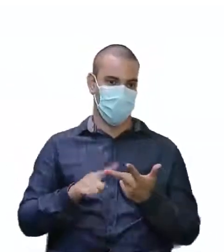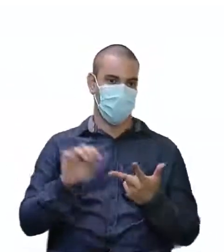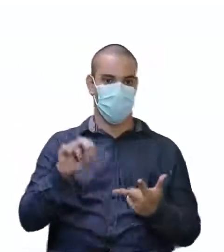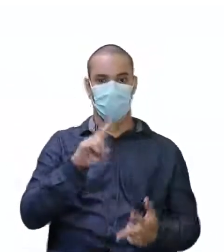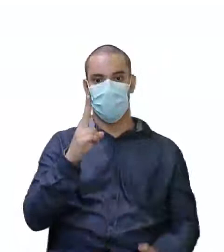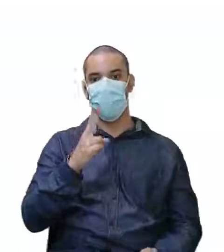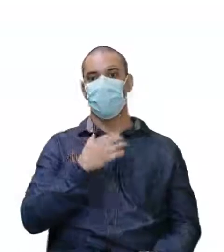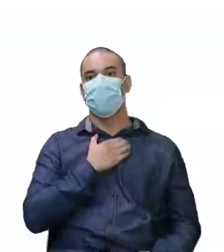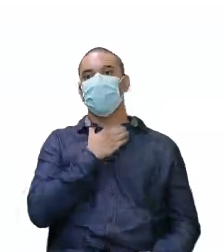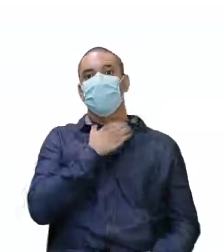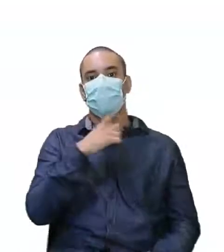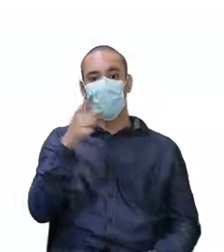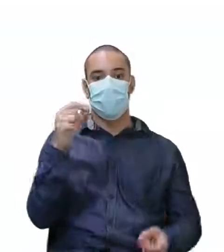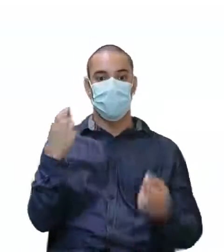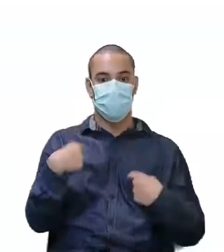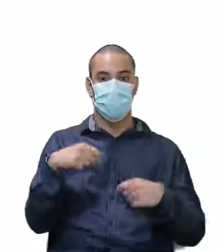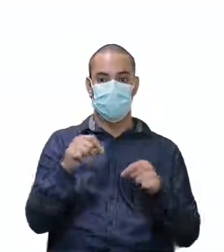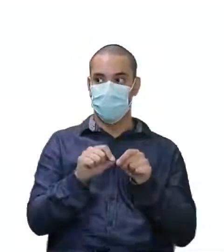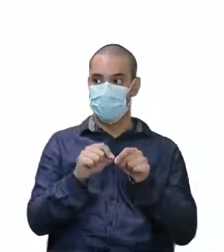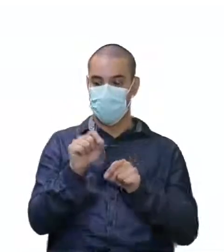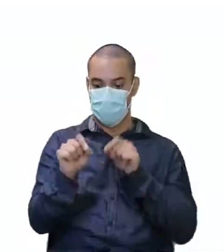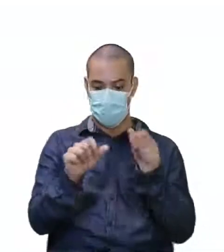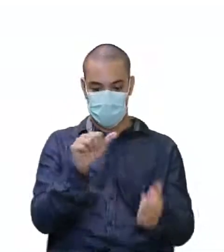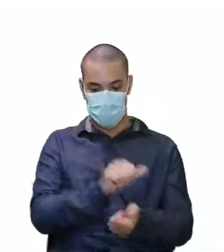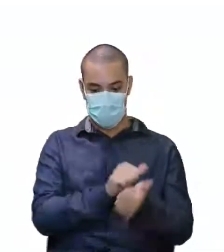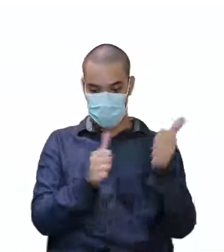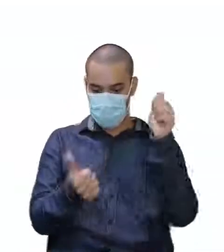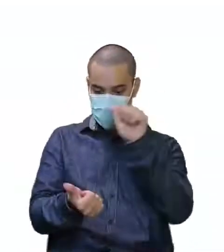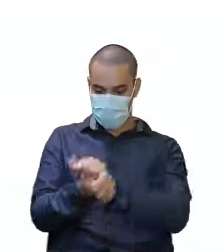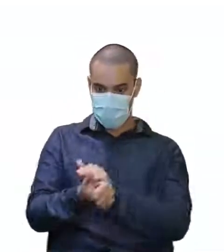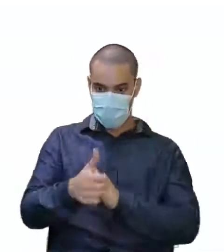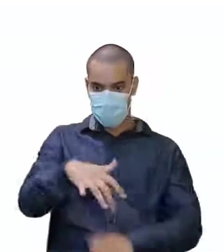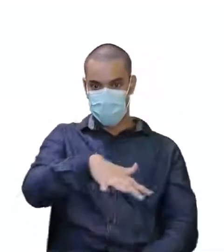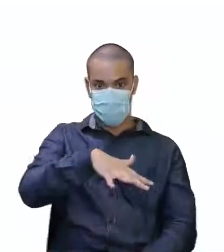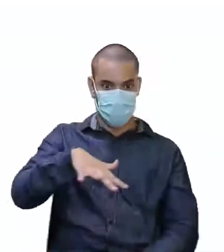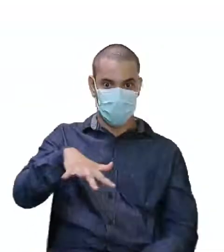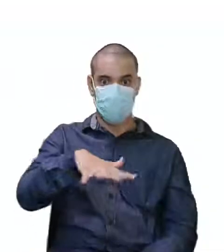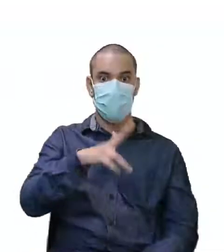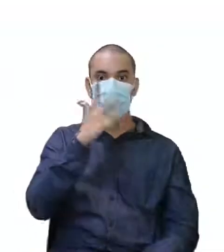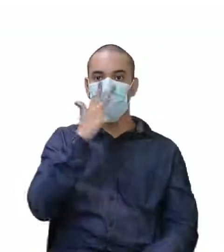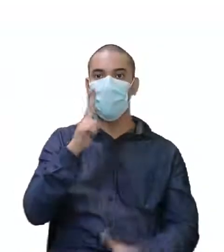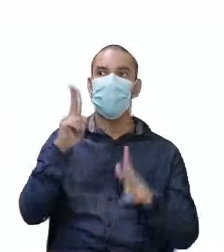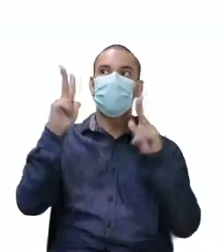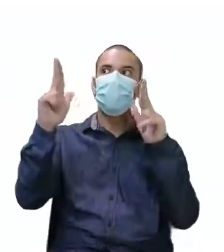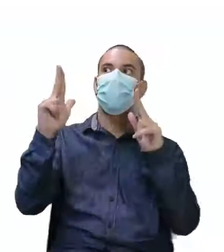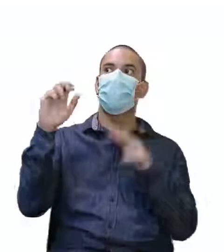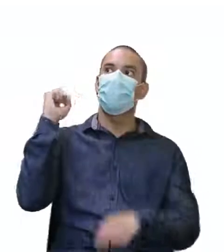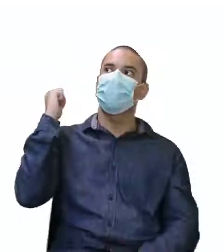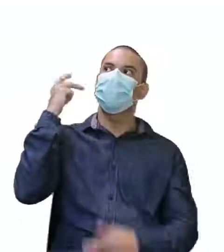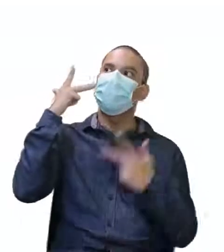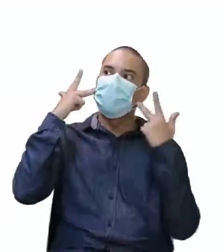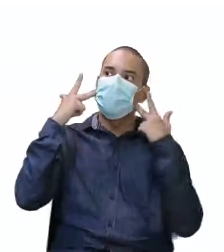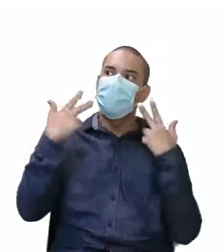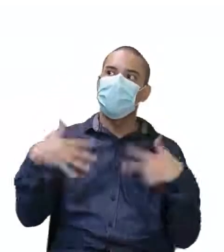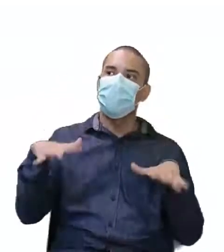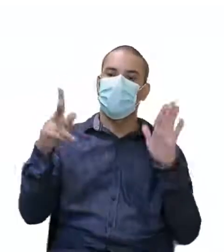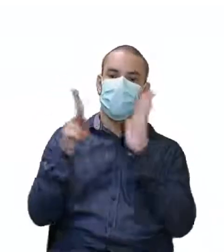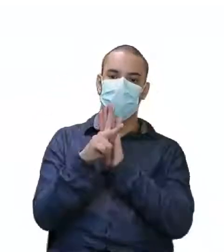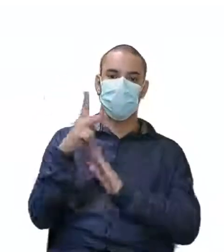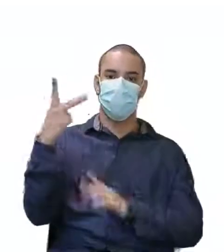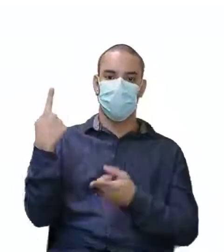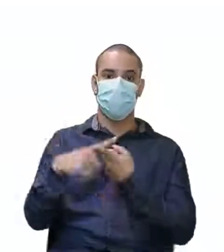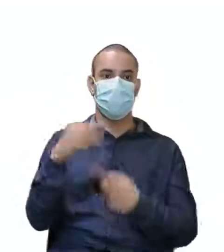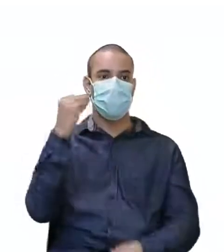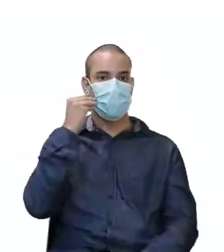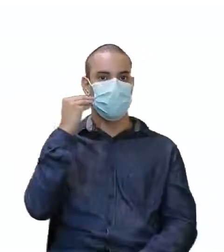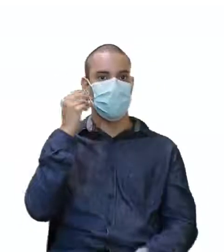Geralmente você vai tentar recriar um ambiente próximo da realidade natural daquele animal, né? Por quê? Porque você vai